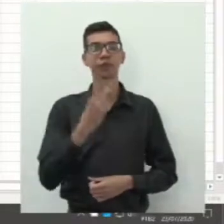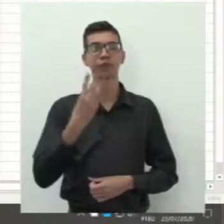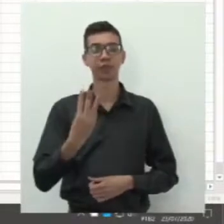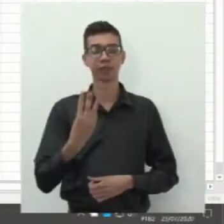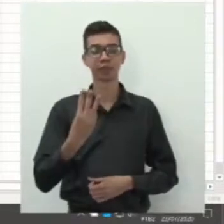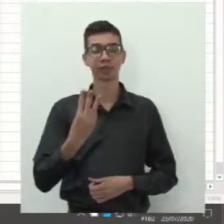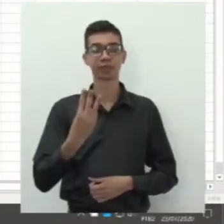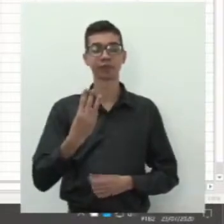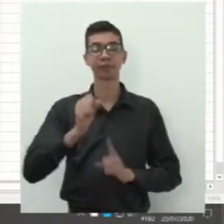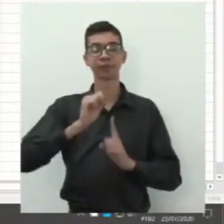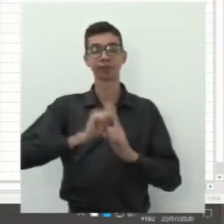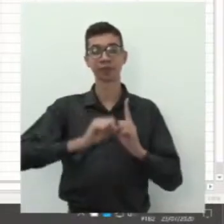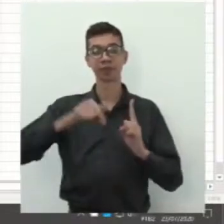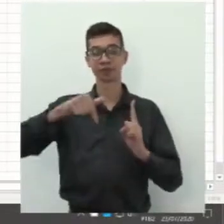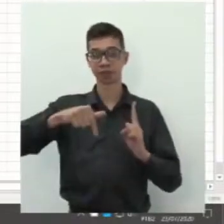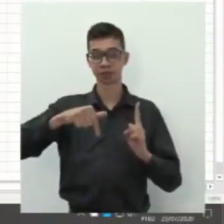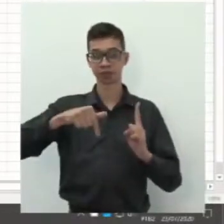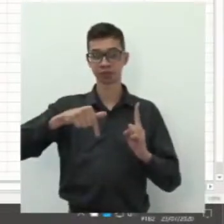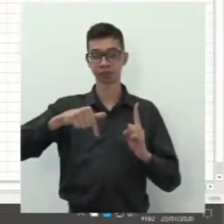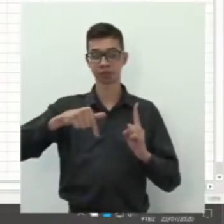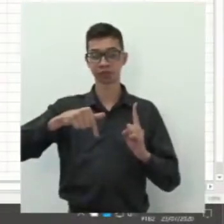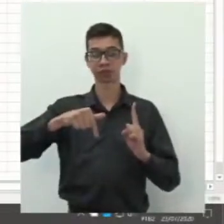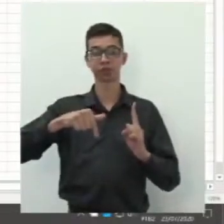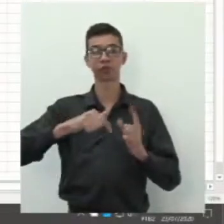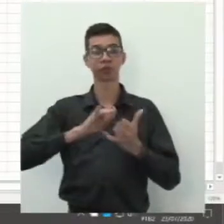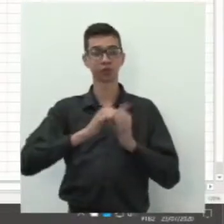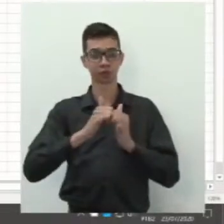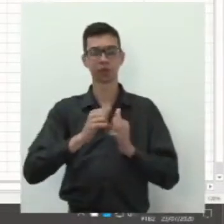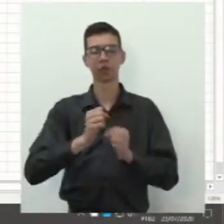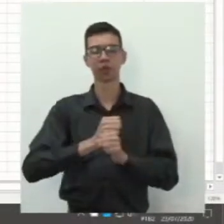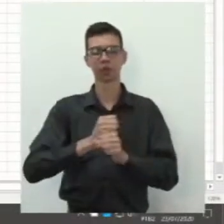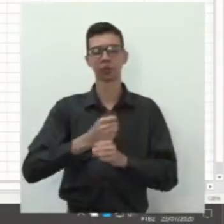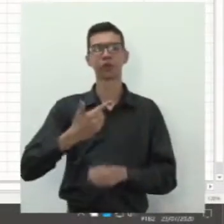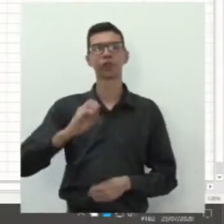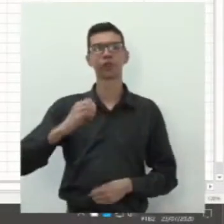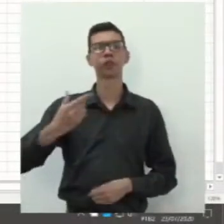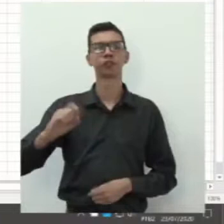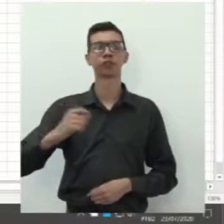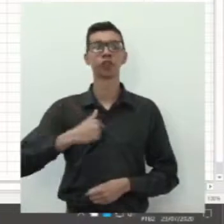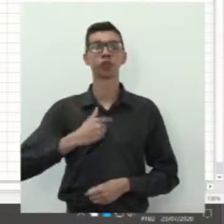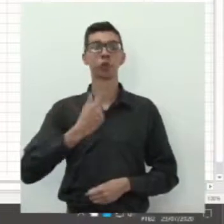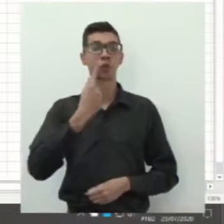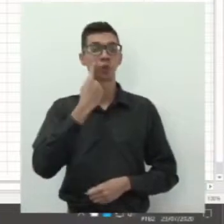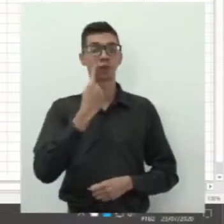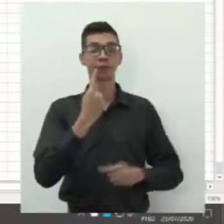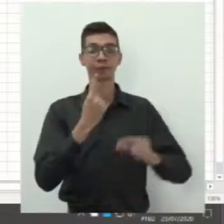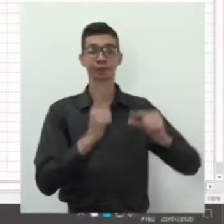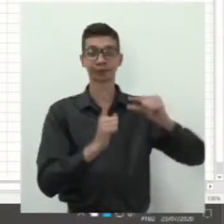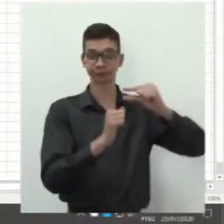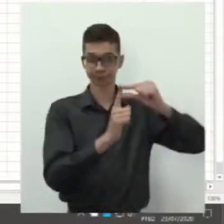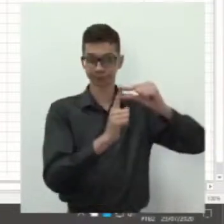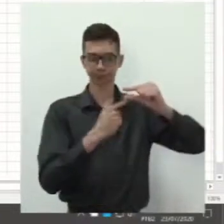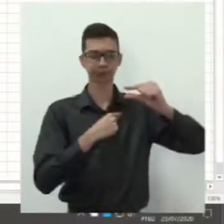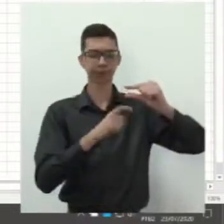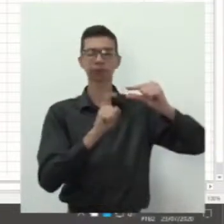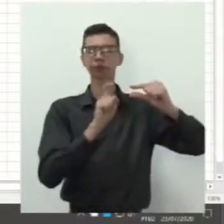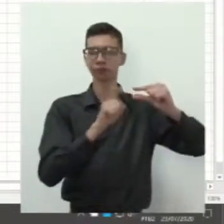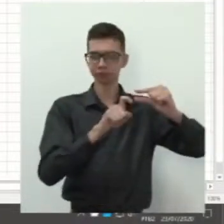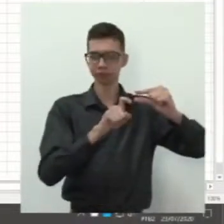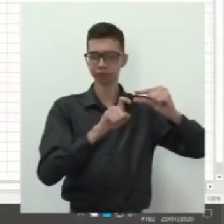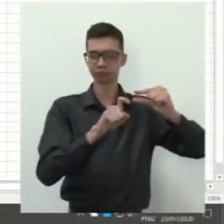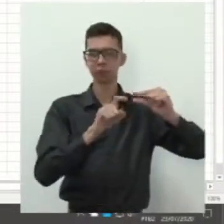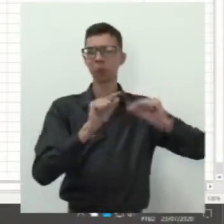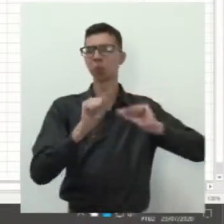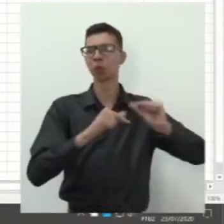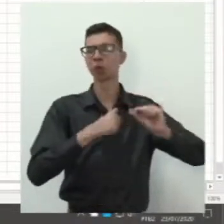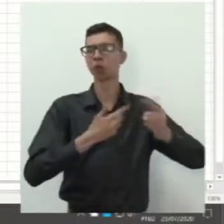23/7 de 2020. Tá? Então, ó, cliquei na célula, digitei o que eu quero.